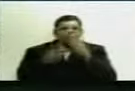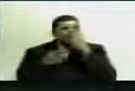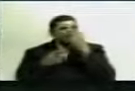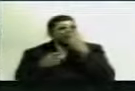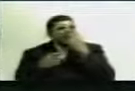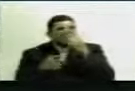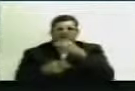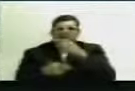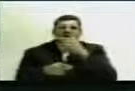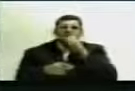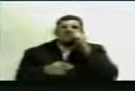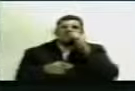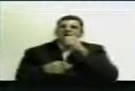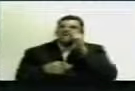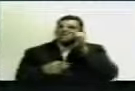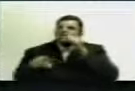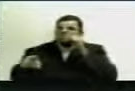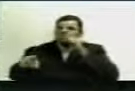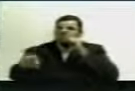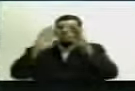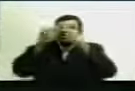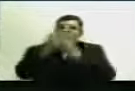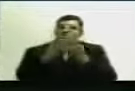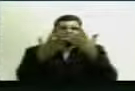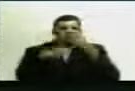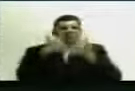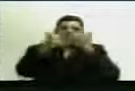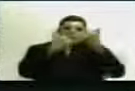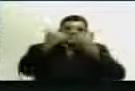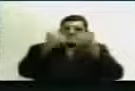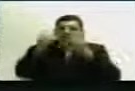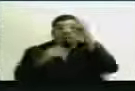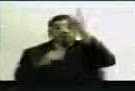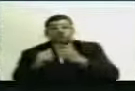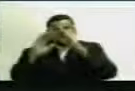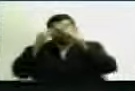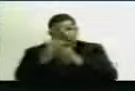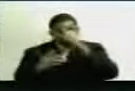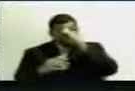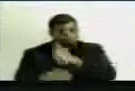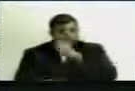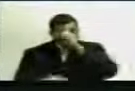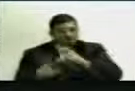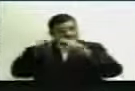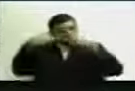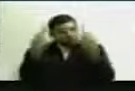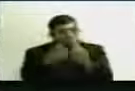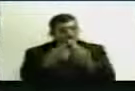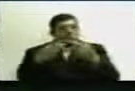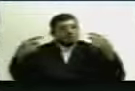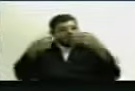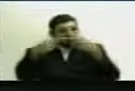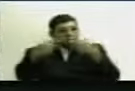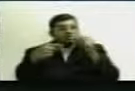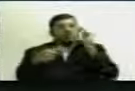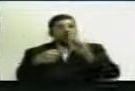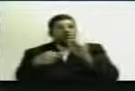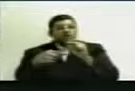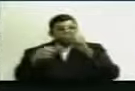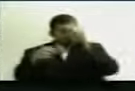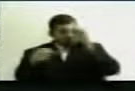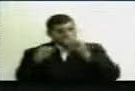Parece aqueles meninos de escola que não conseguindo se comportar, o diretor da escola tem que fazer uma reunião da sala para decidir